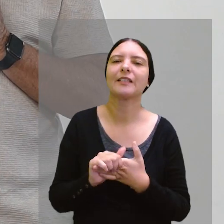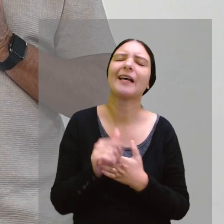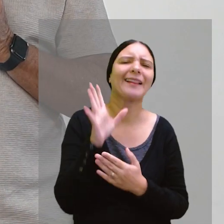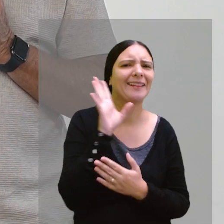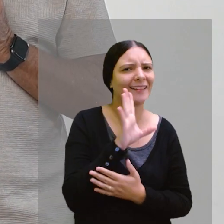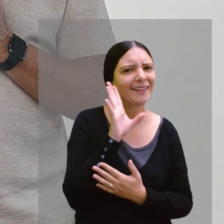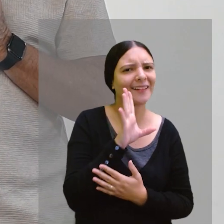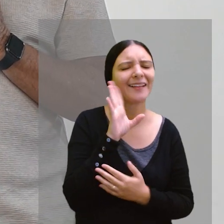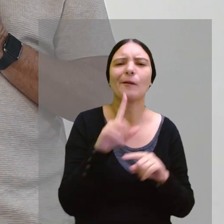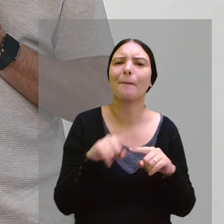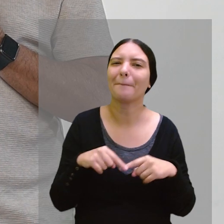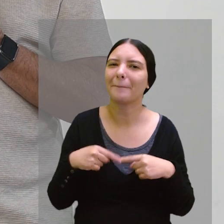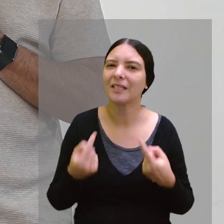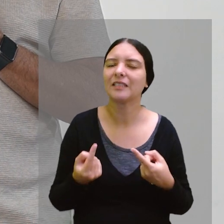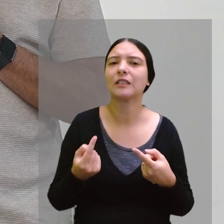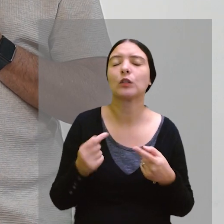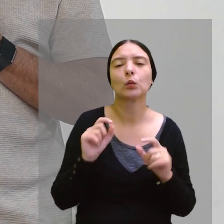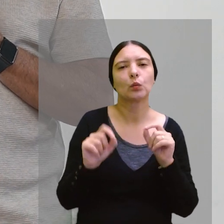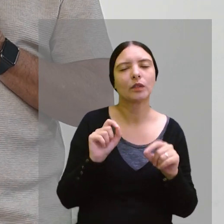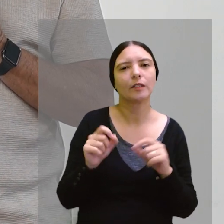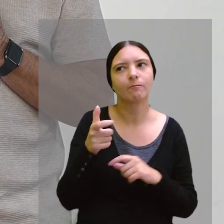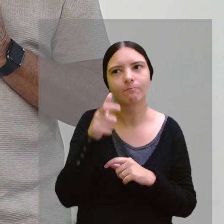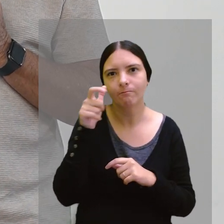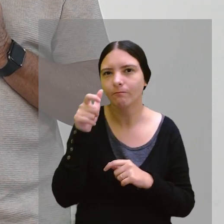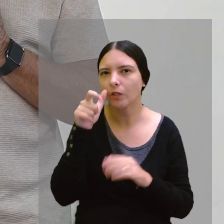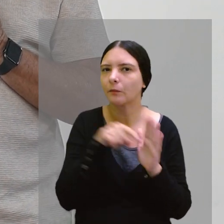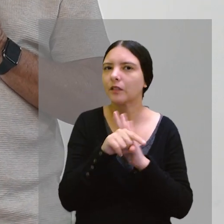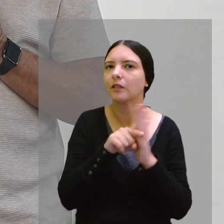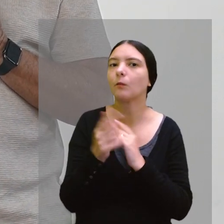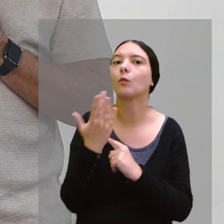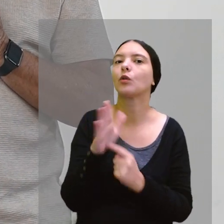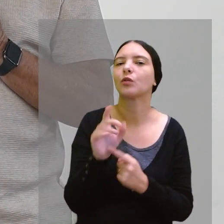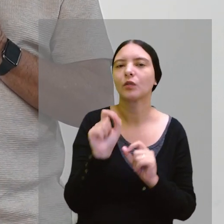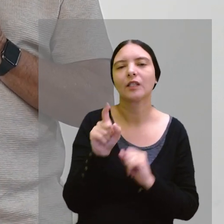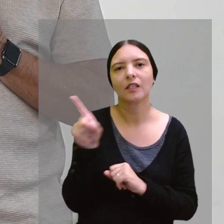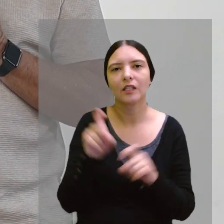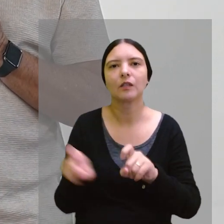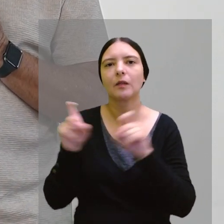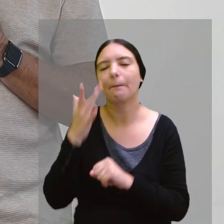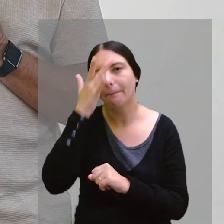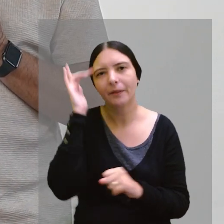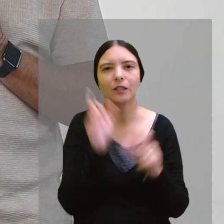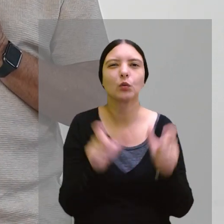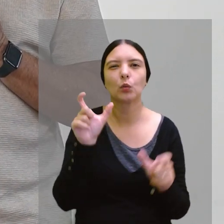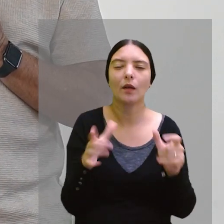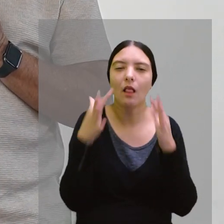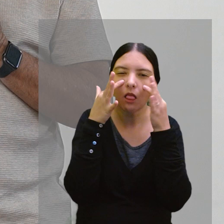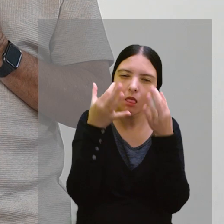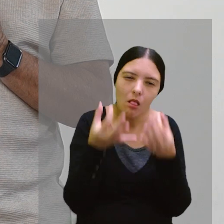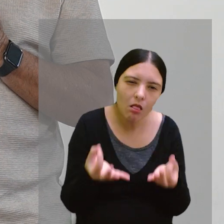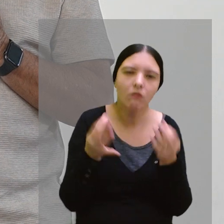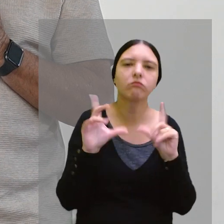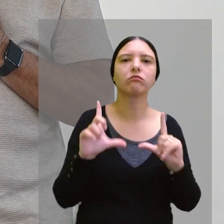muito legal, mas o que se tem visto é que ela está deixando as pessoas